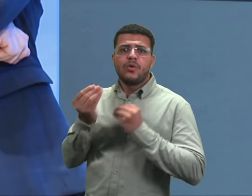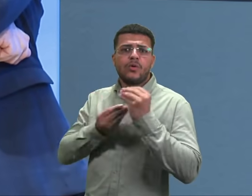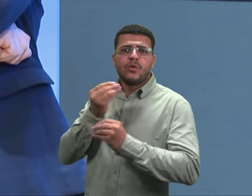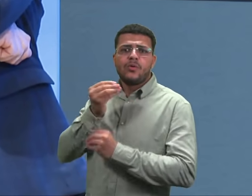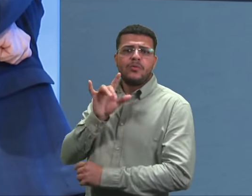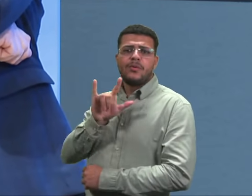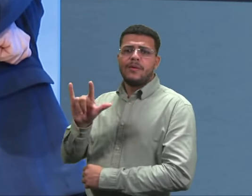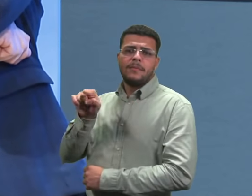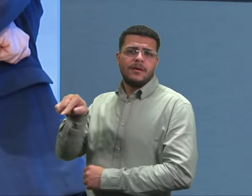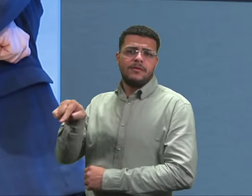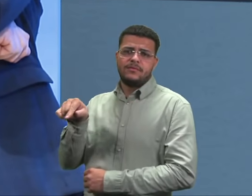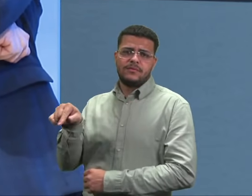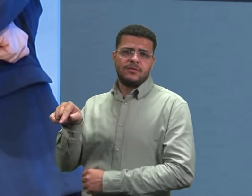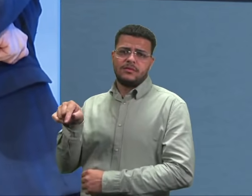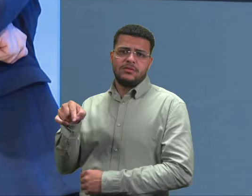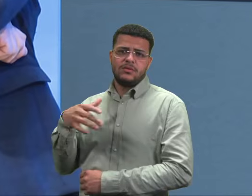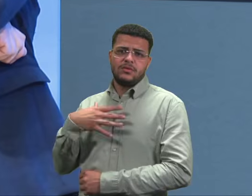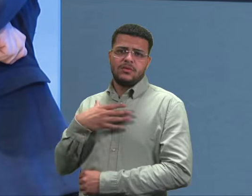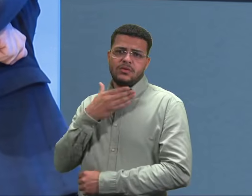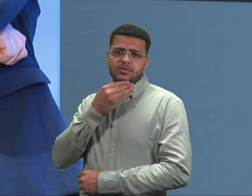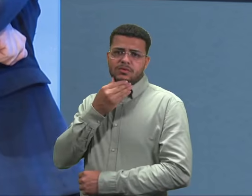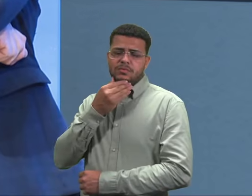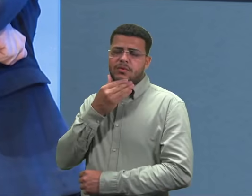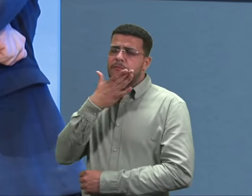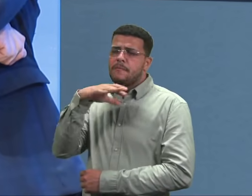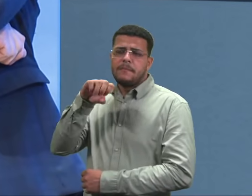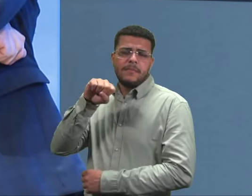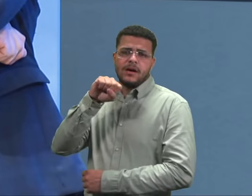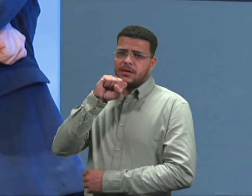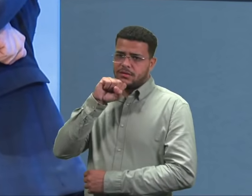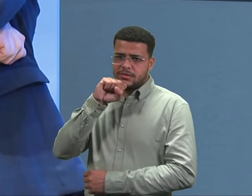ele, como um pai para mim.